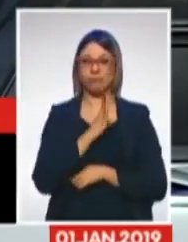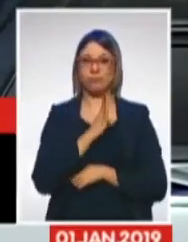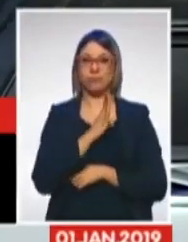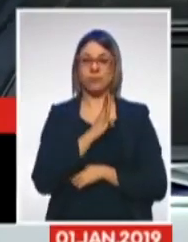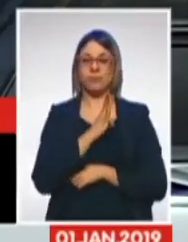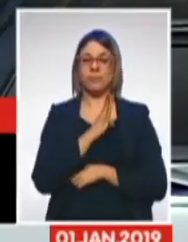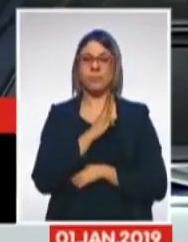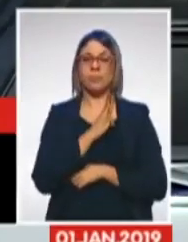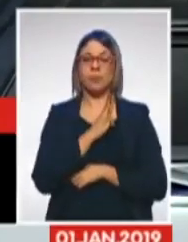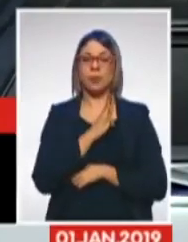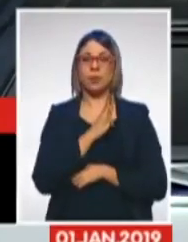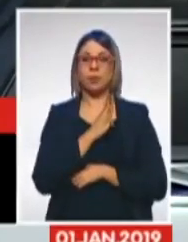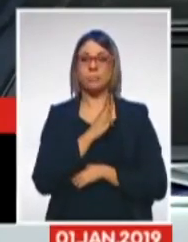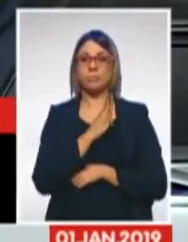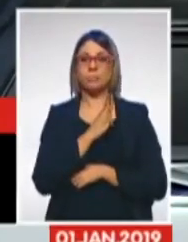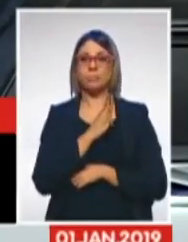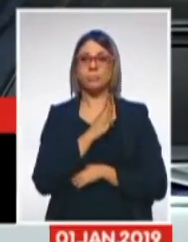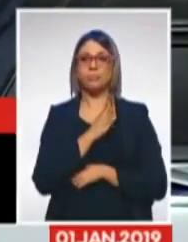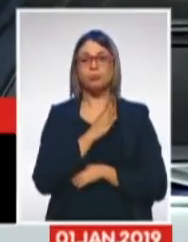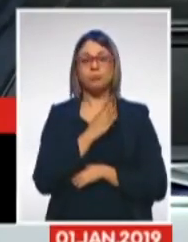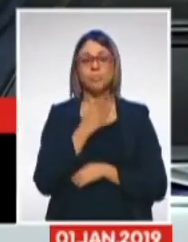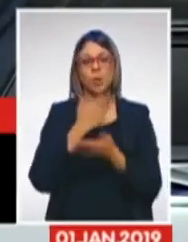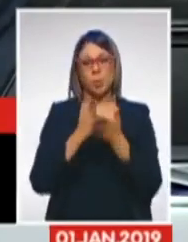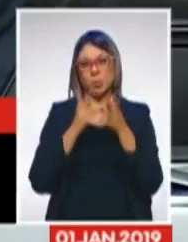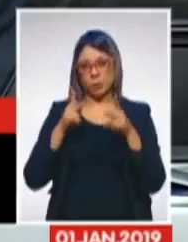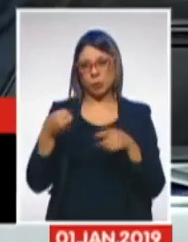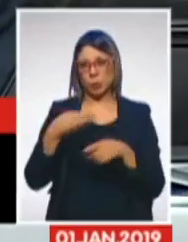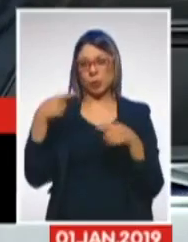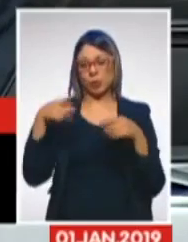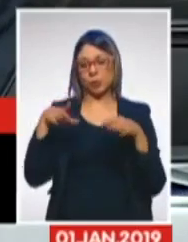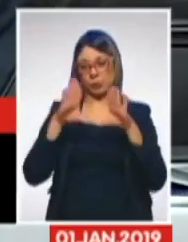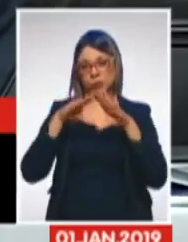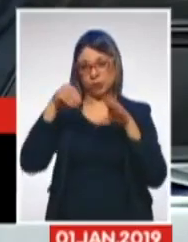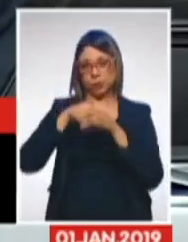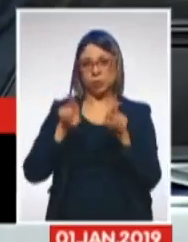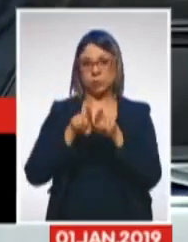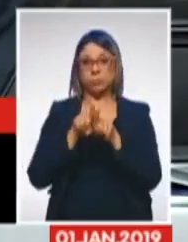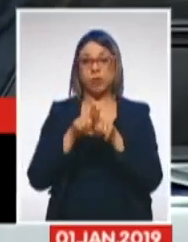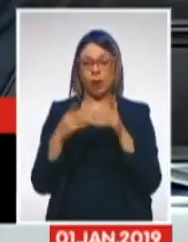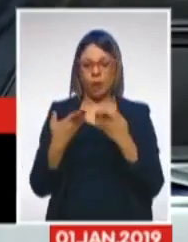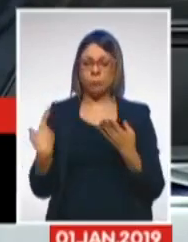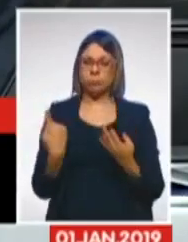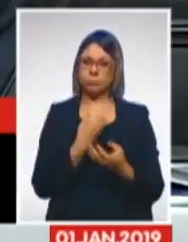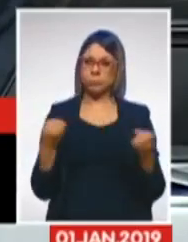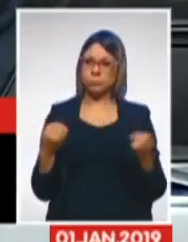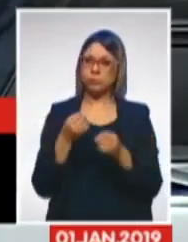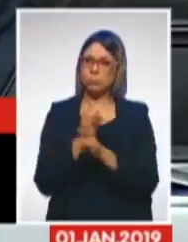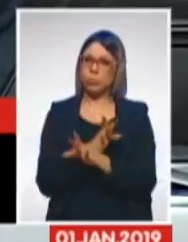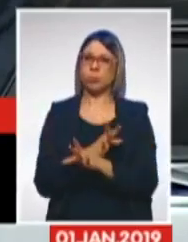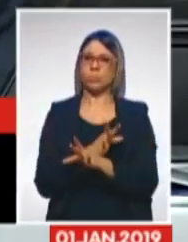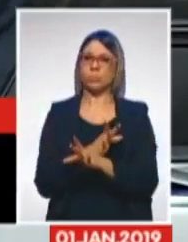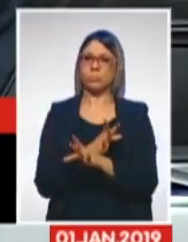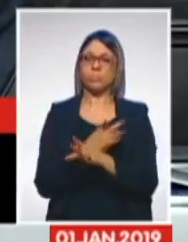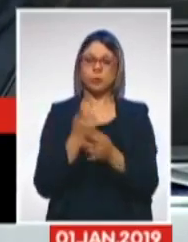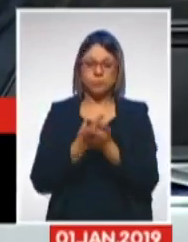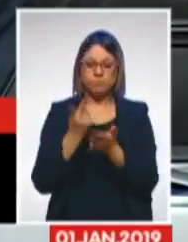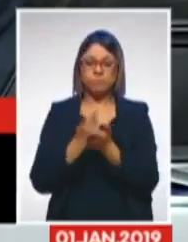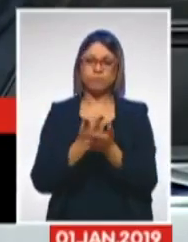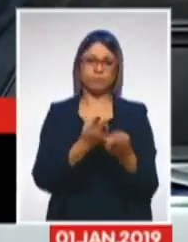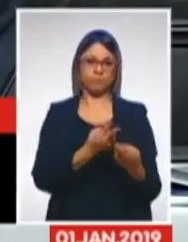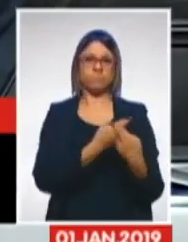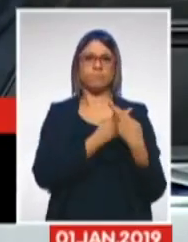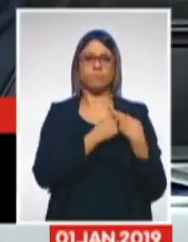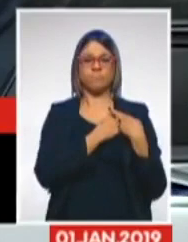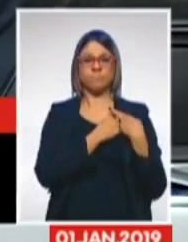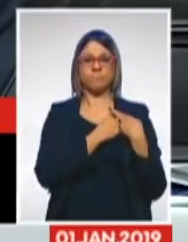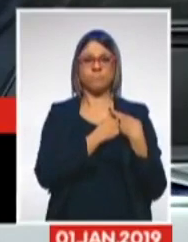Parlamento, também em parte renovado, está pronto para continuar exercendo as suas responsabilidades,